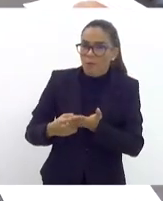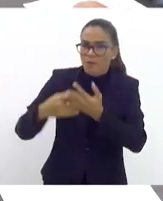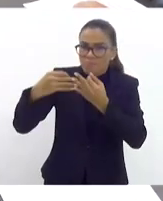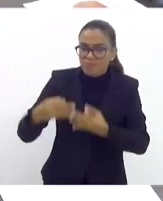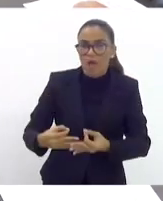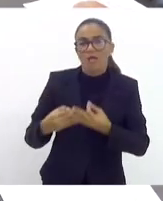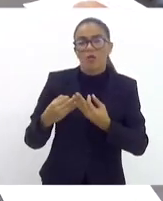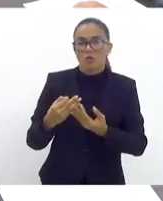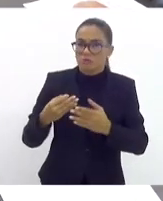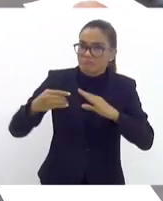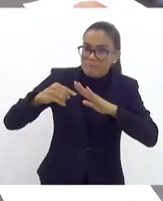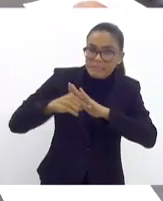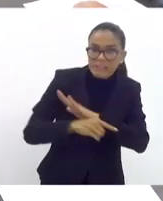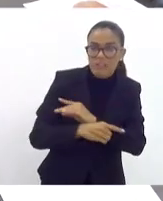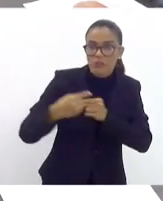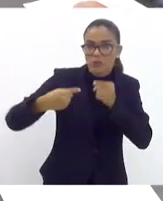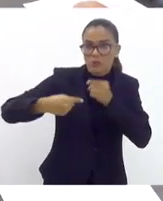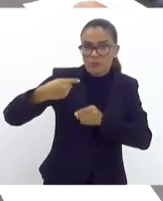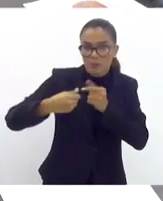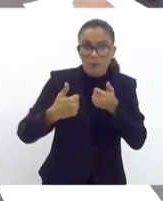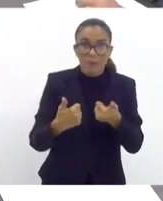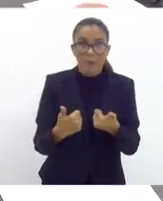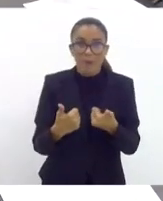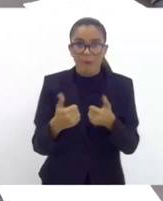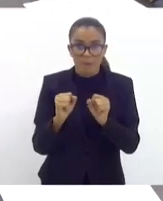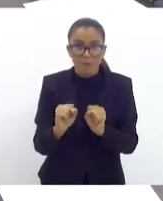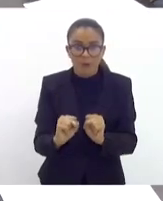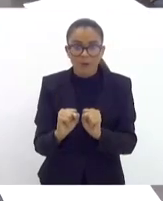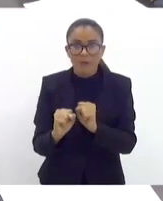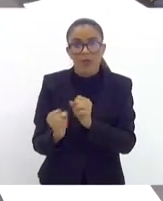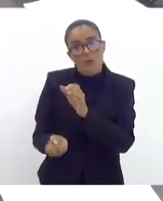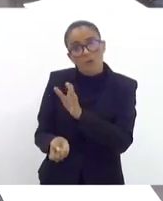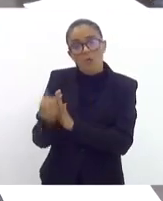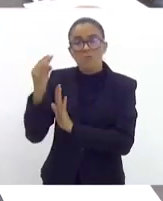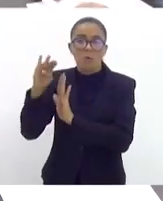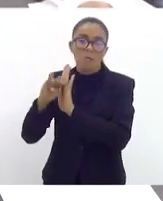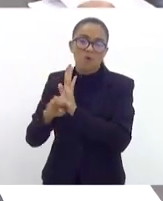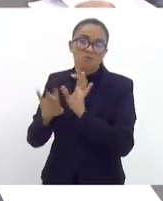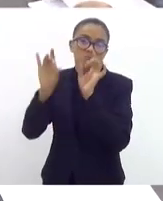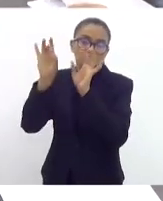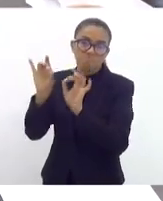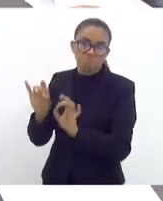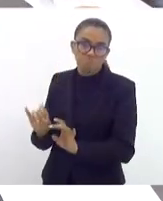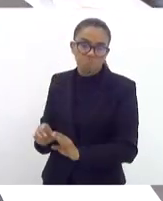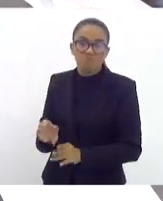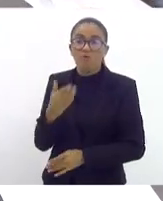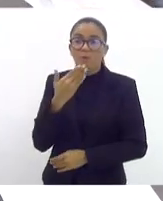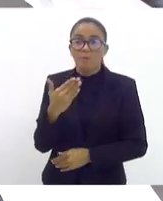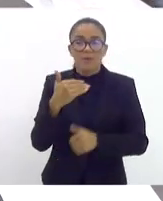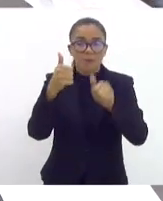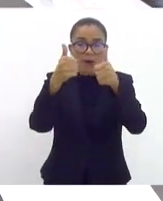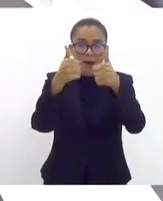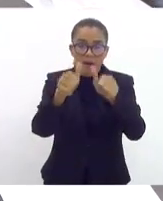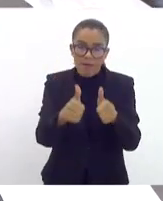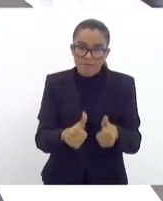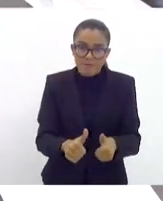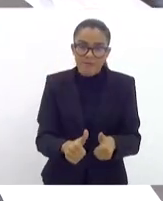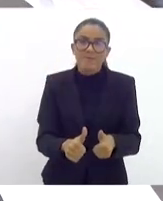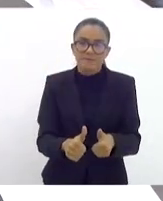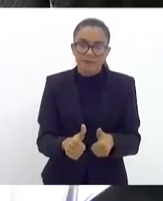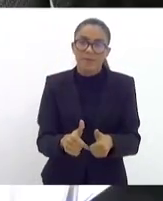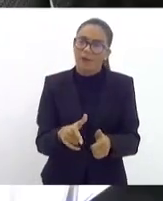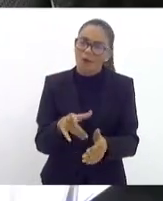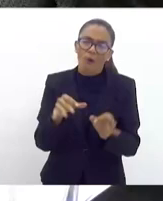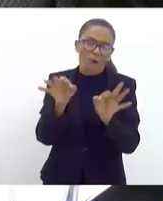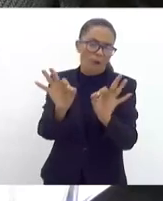aprofundar mais nessa discussão eu vou fazer dessa forma então eu vou pedir visto a absolutamente